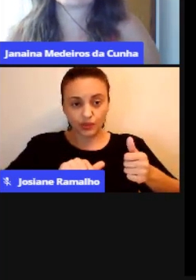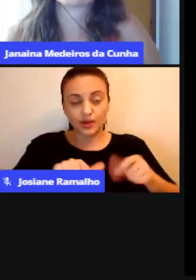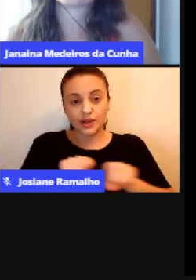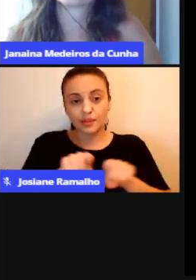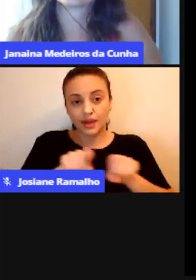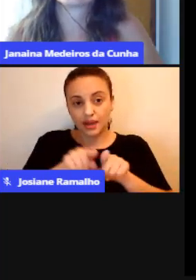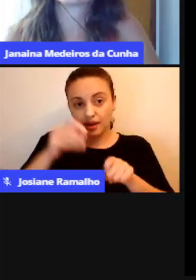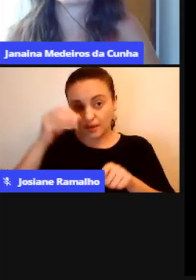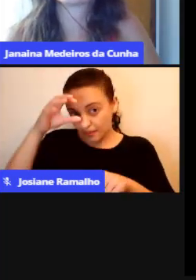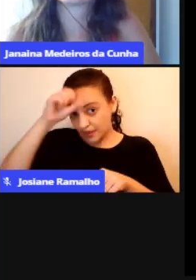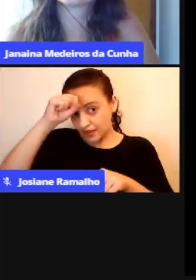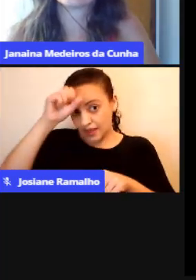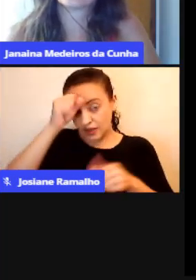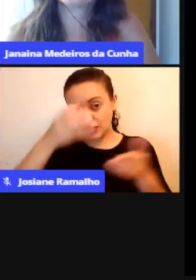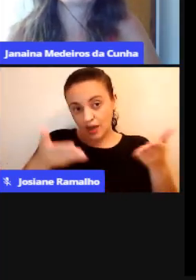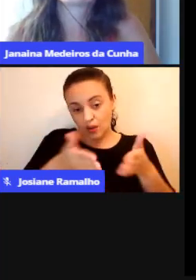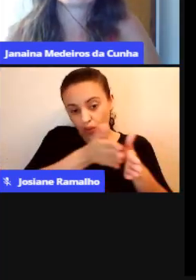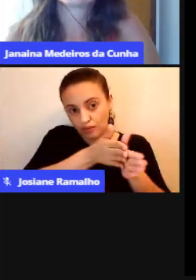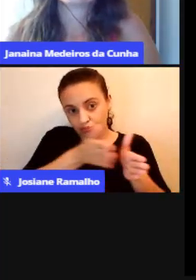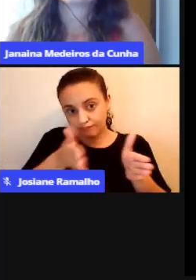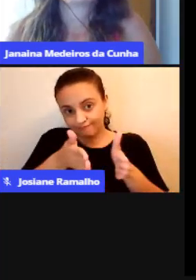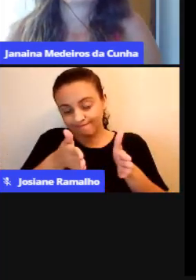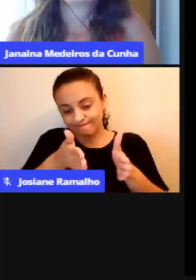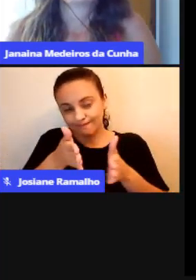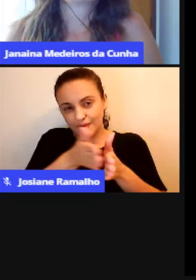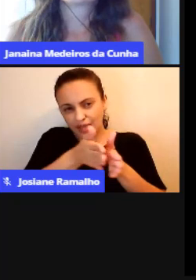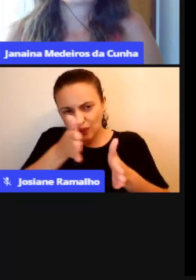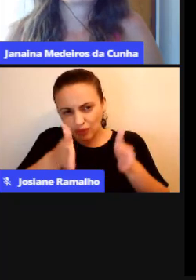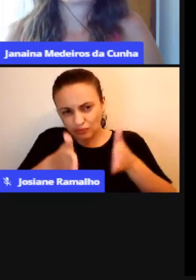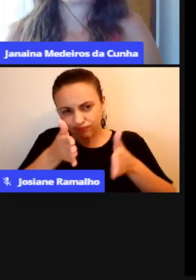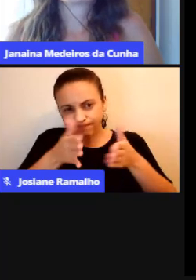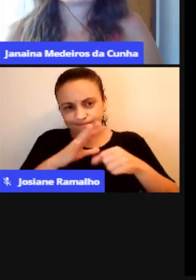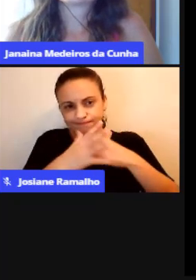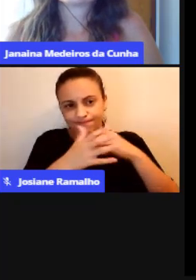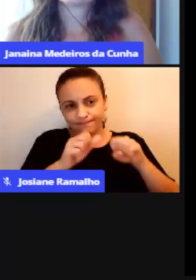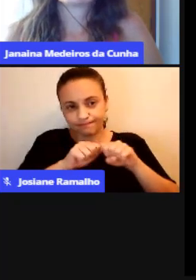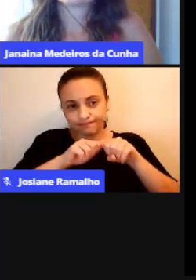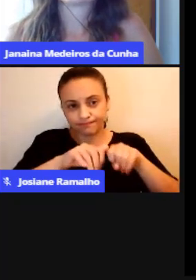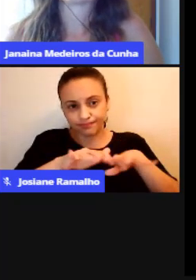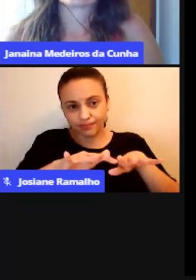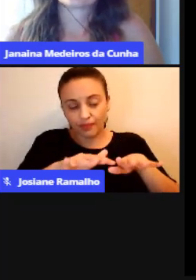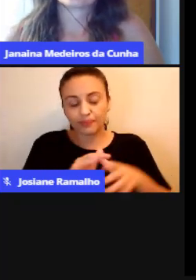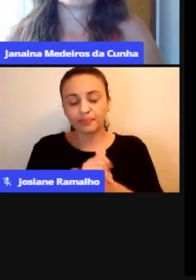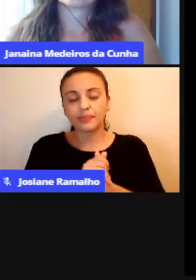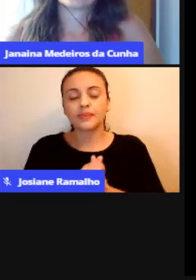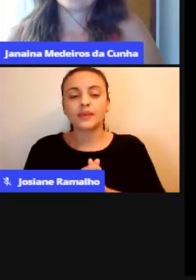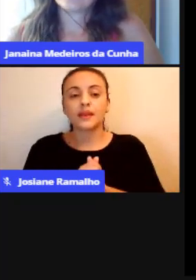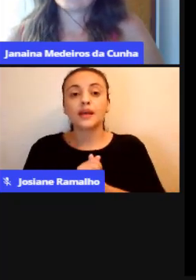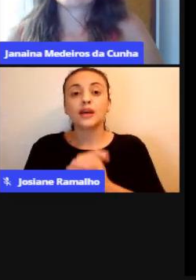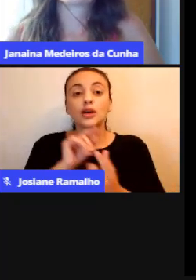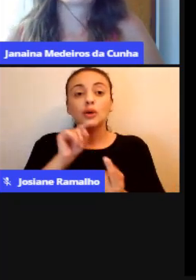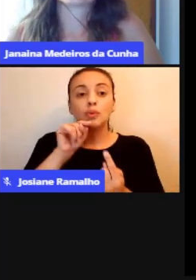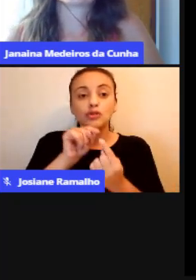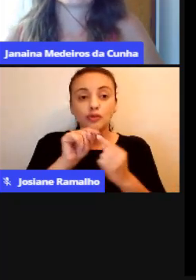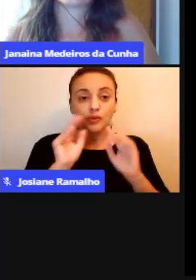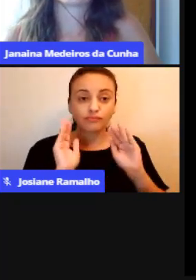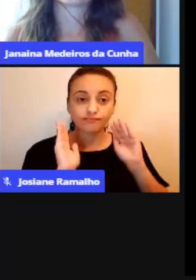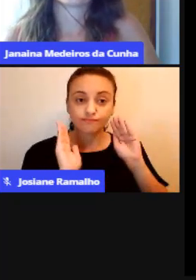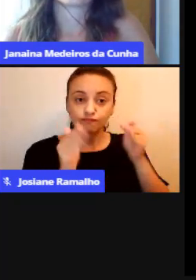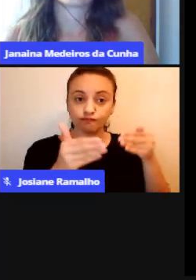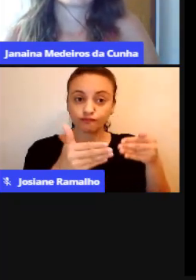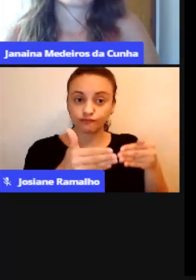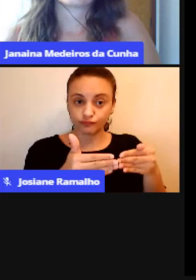pandemia. Então, seria o objetivo geral. E já o objetivo específico da nossa